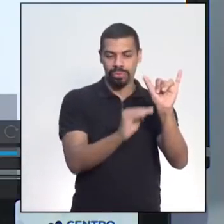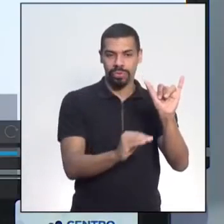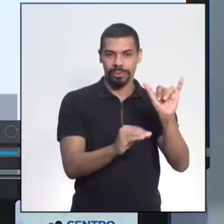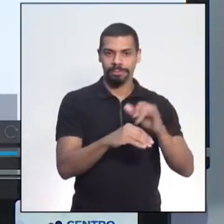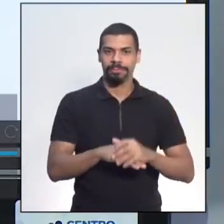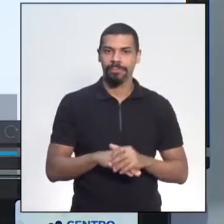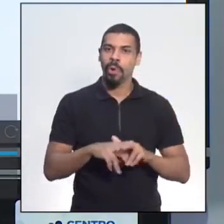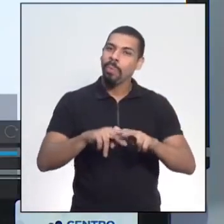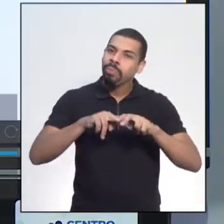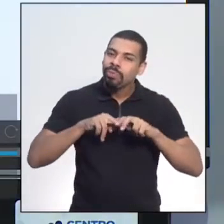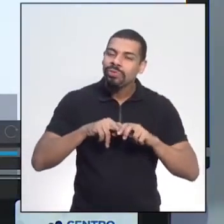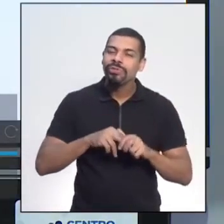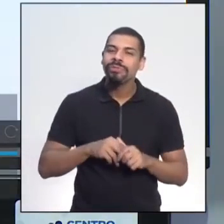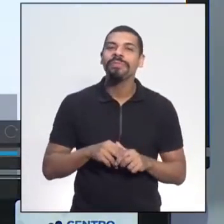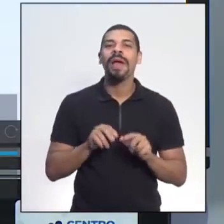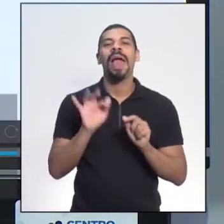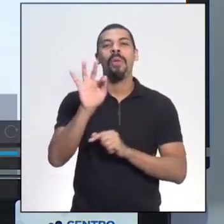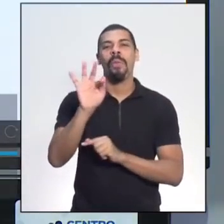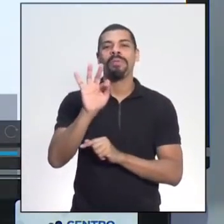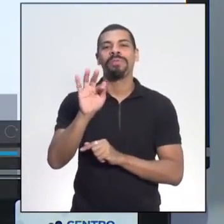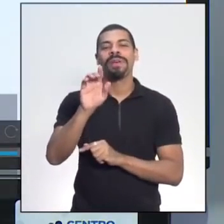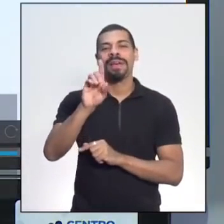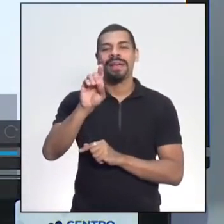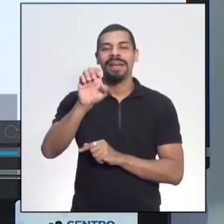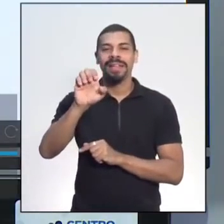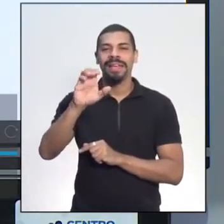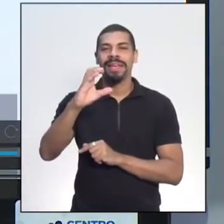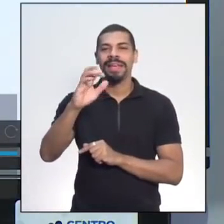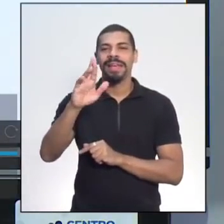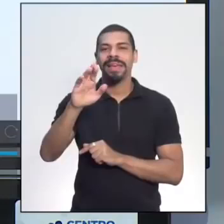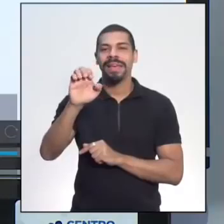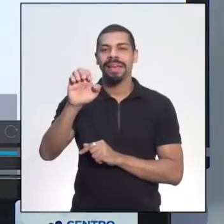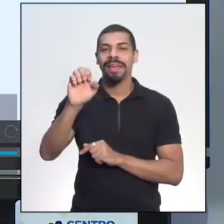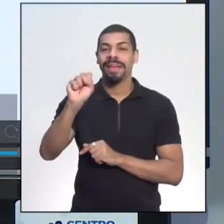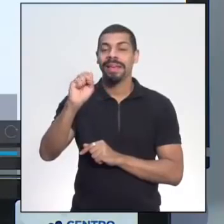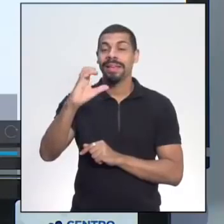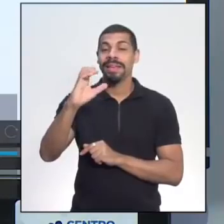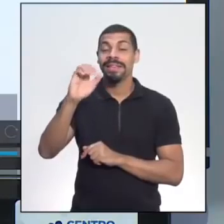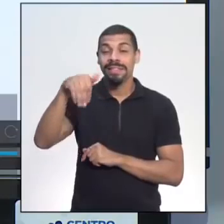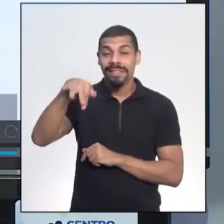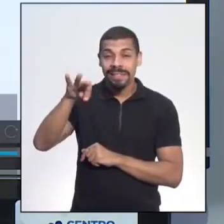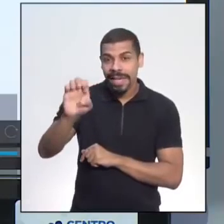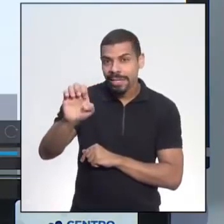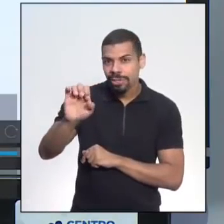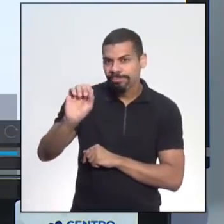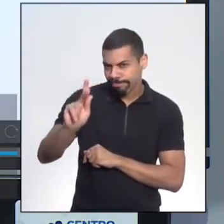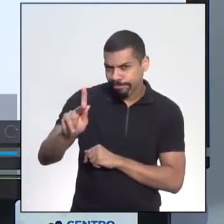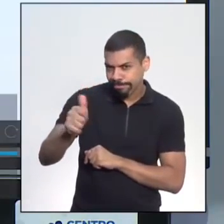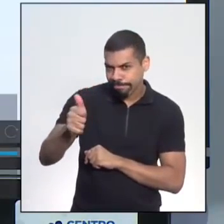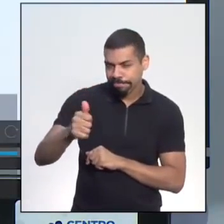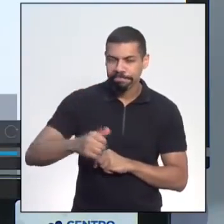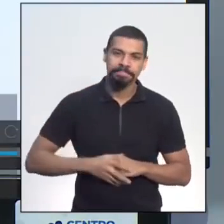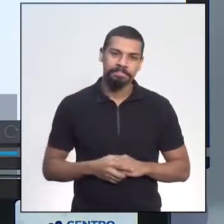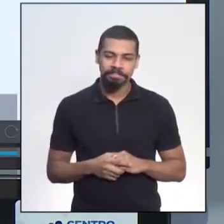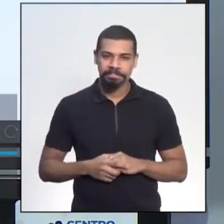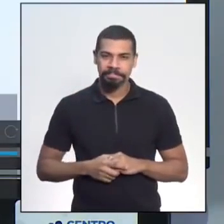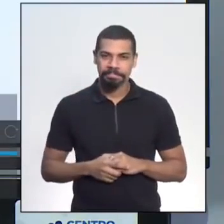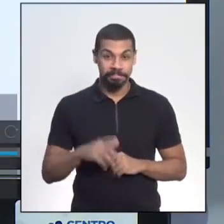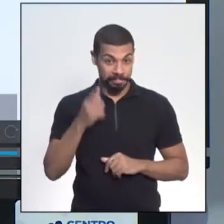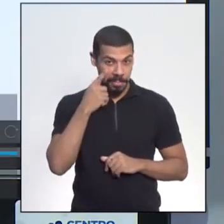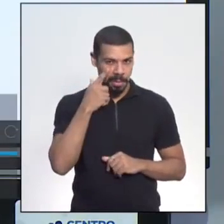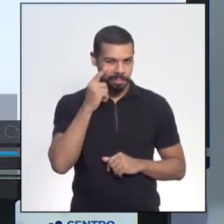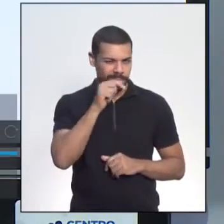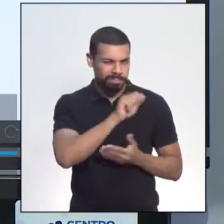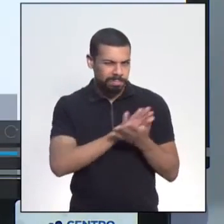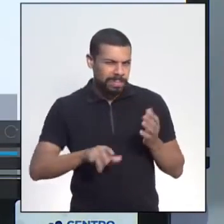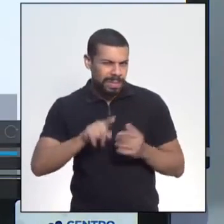é decrescente. Então, não se esqueçam. Crescente, o gráfico sobe. Decrescente, o gráfico desce. Bom, vamos tentar ver